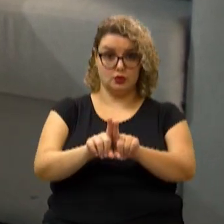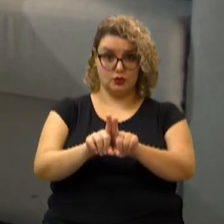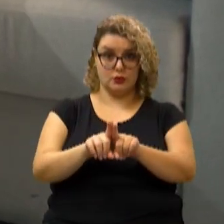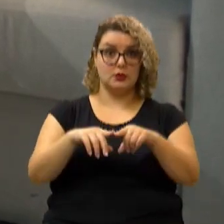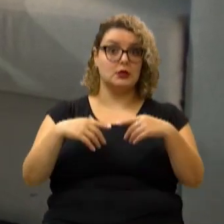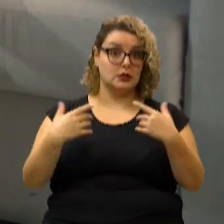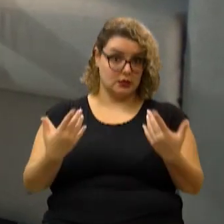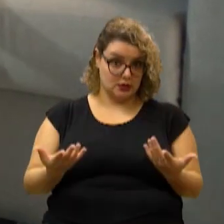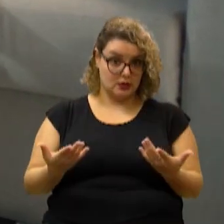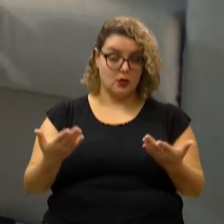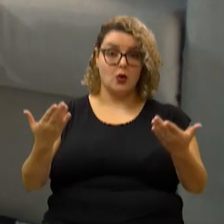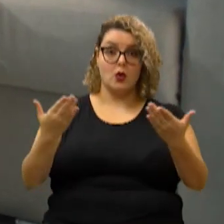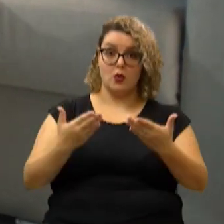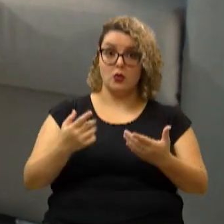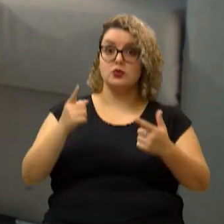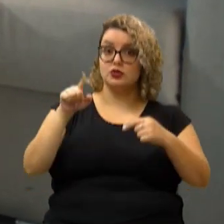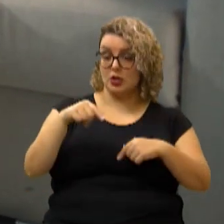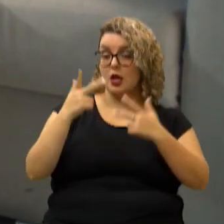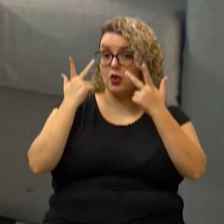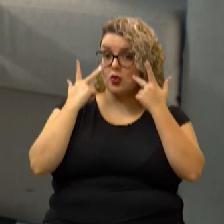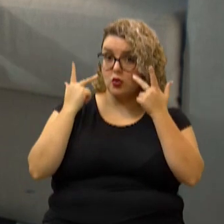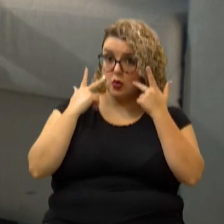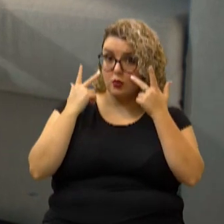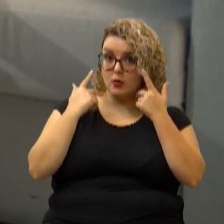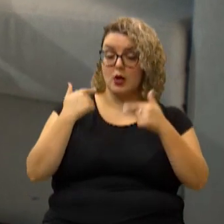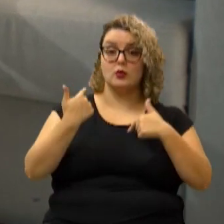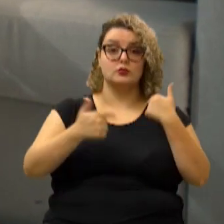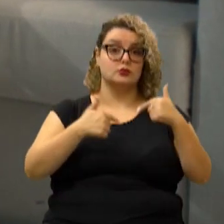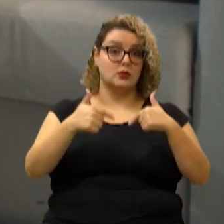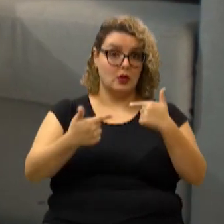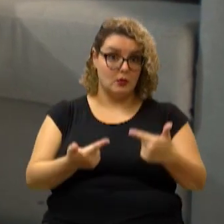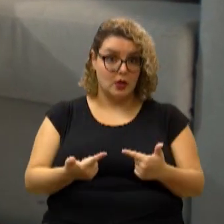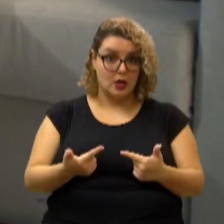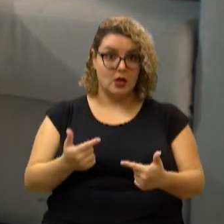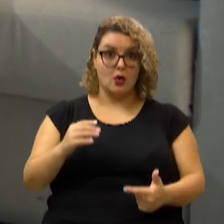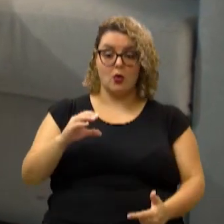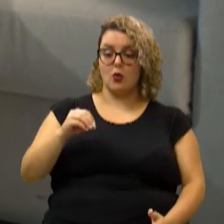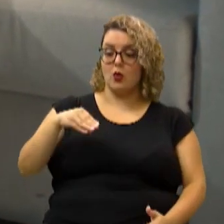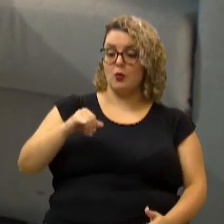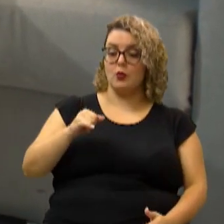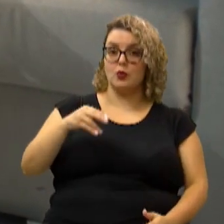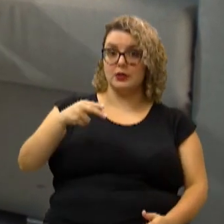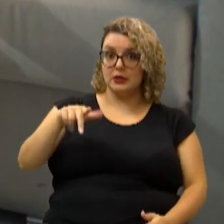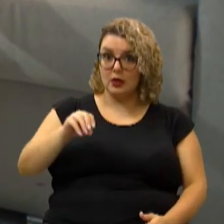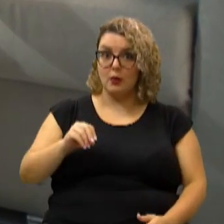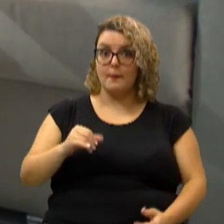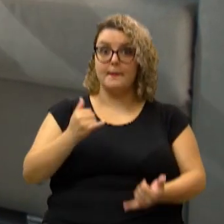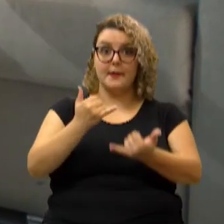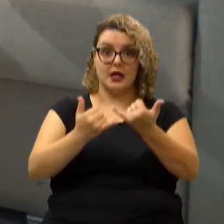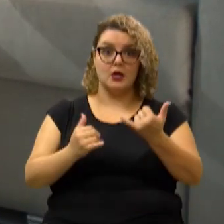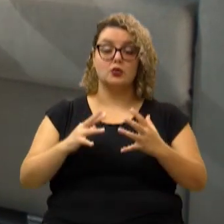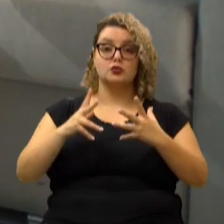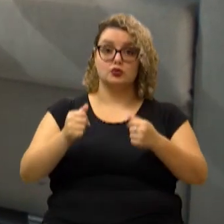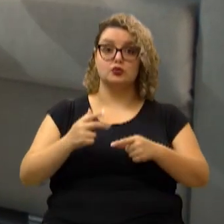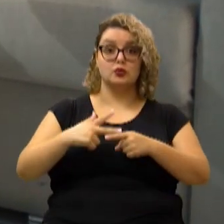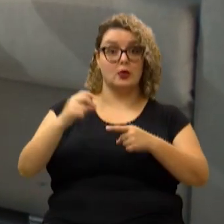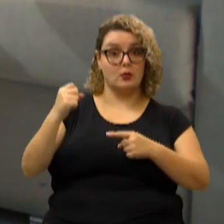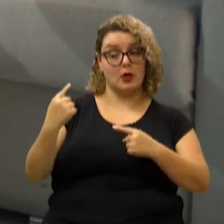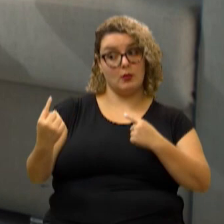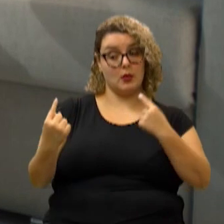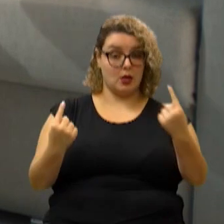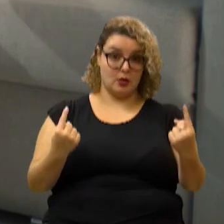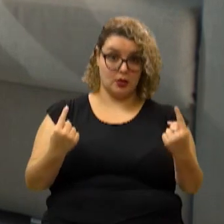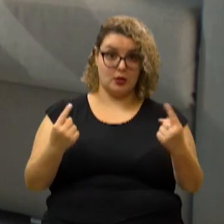se juntam então hoje é muito comum trabalhar com a comunhão parcial de bens então tudo aquilo que foi